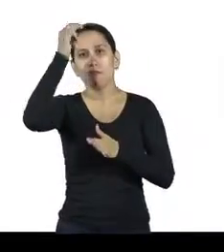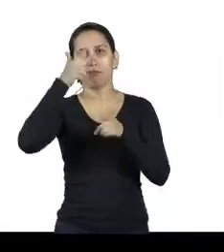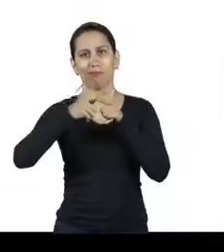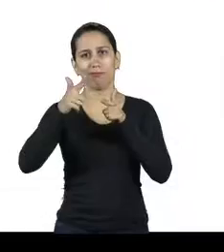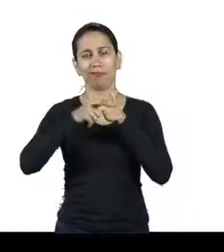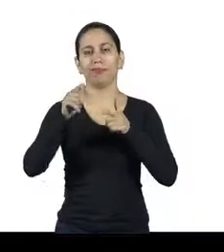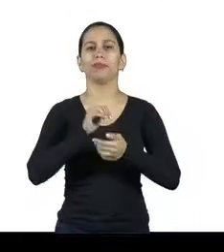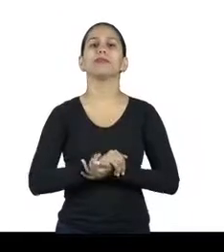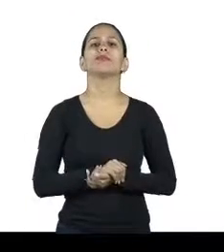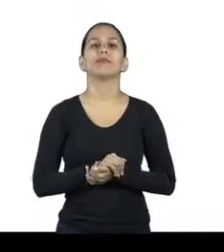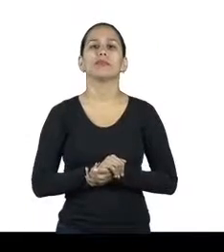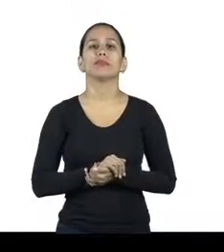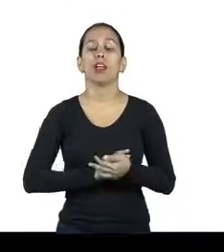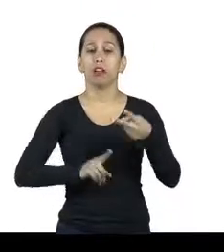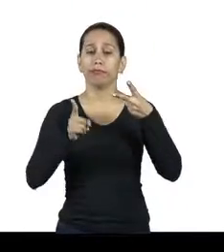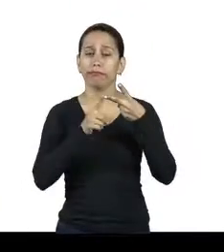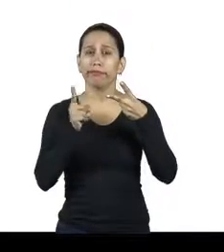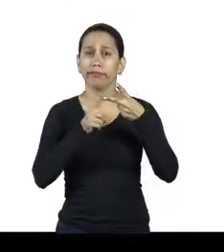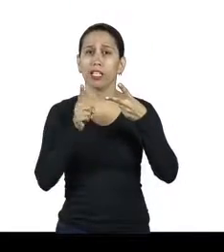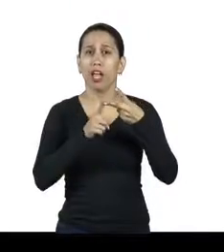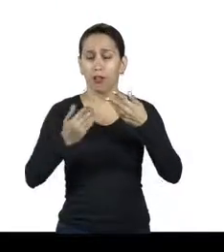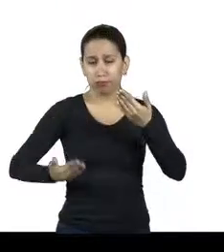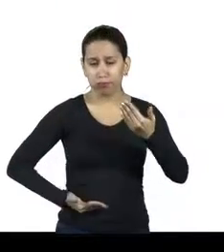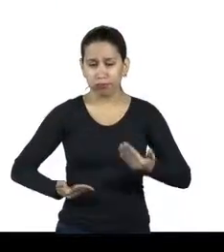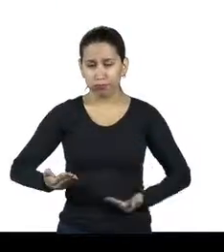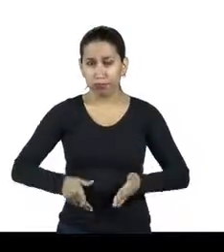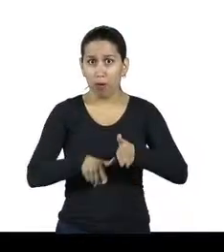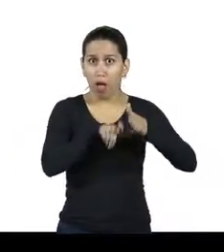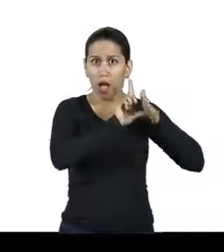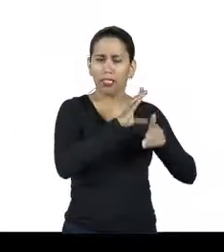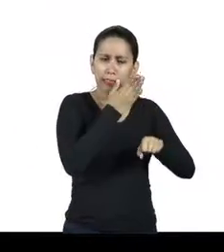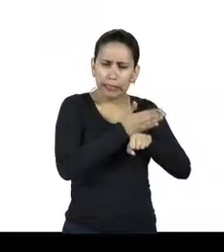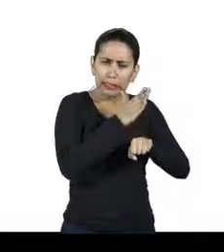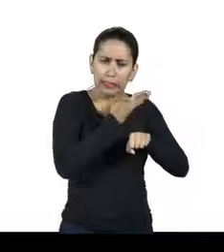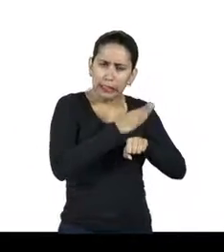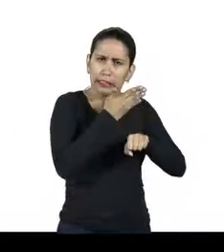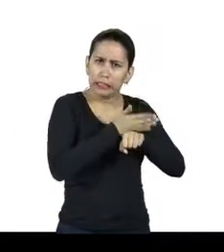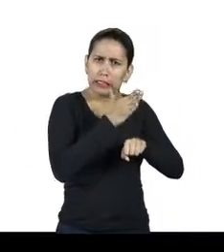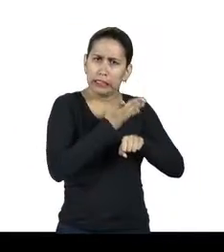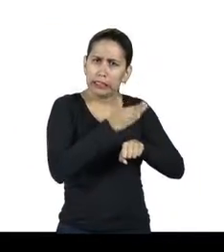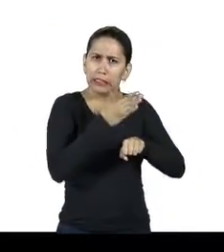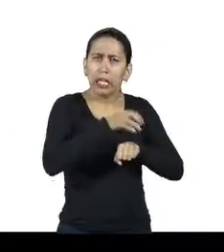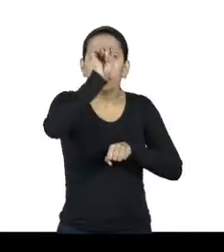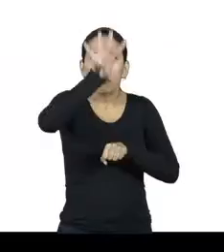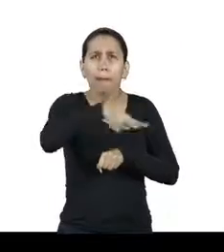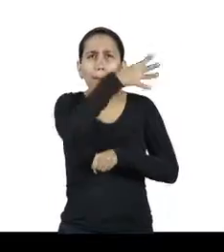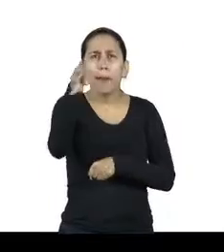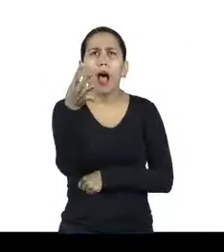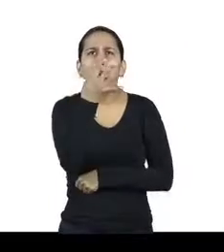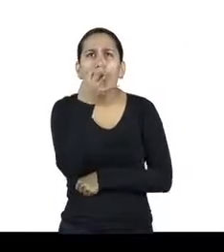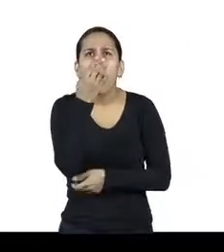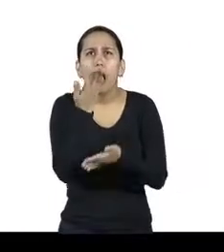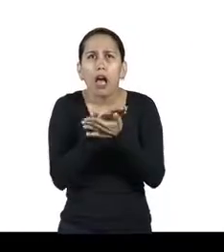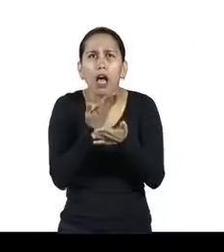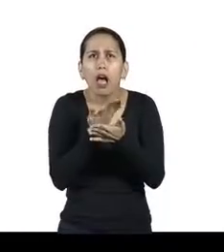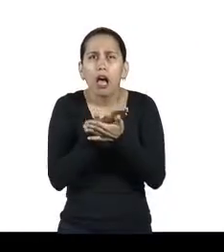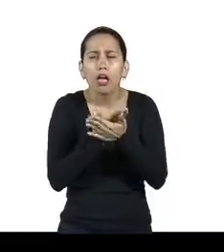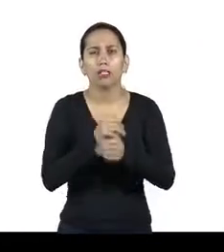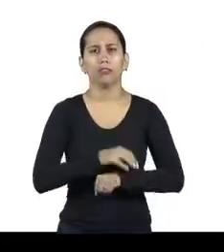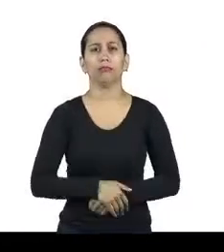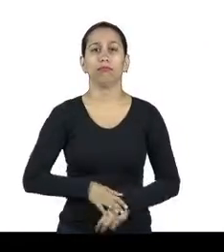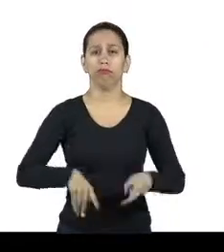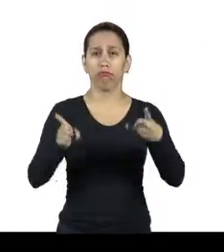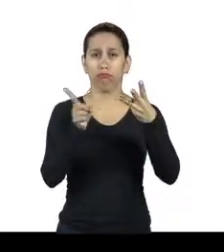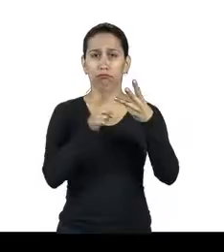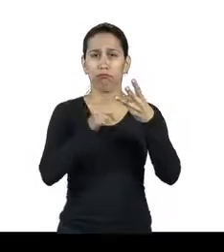desvios. Treinar os trabalhadores nas ferramentas de registro de desvios, nos relatórios. Avaliar sistematicamente os